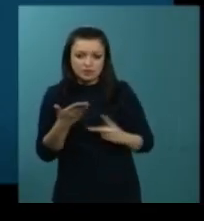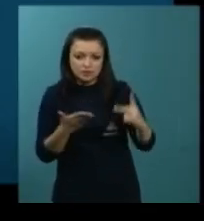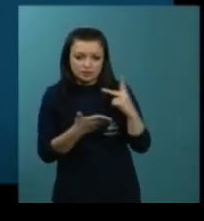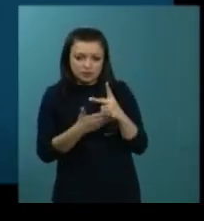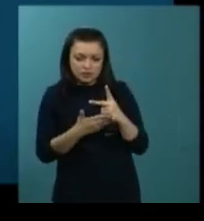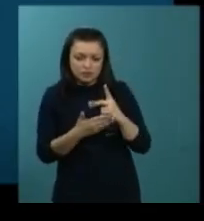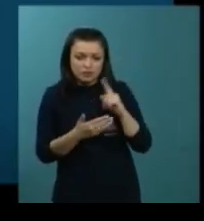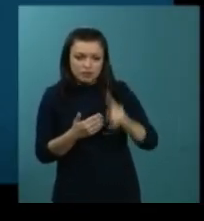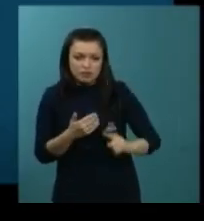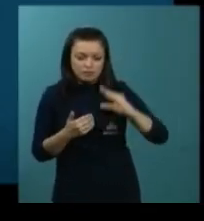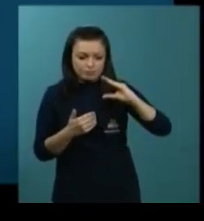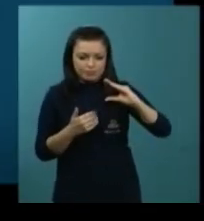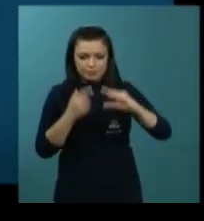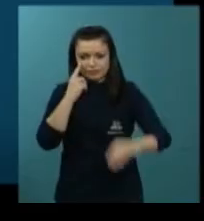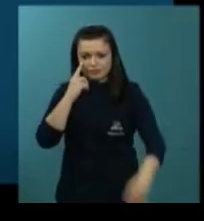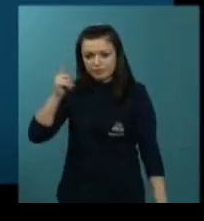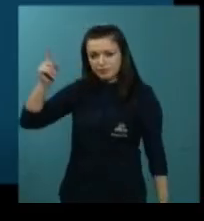na ponta.